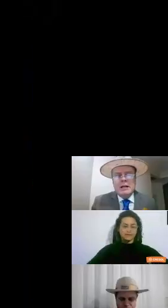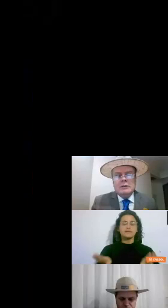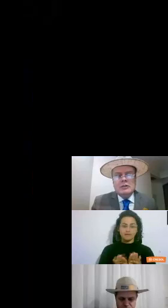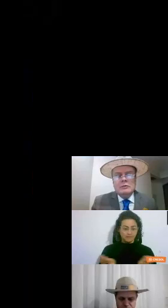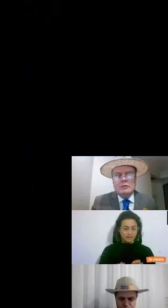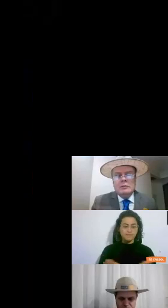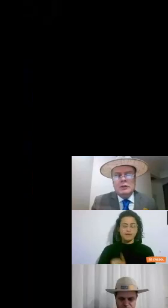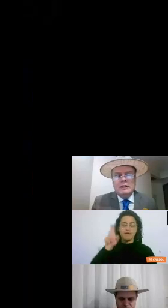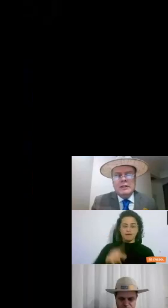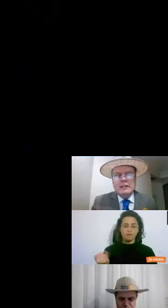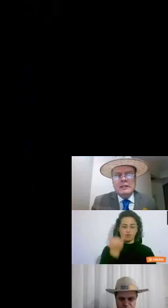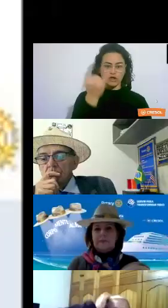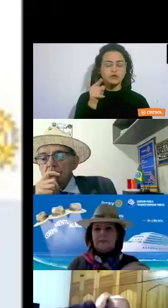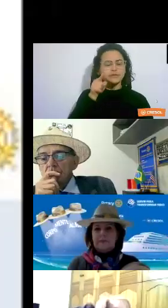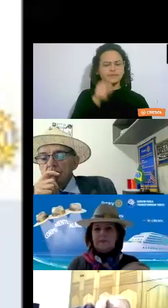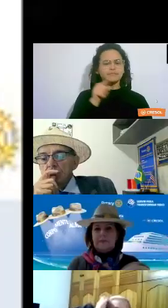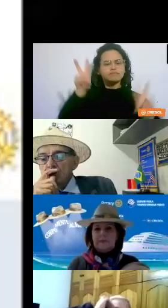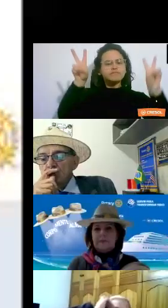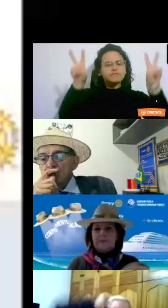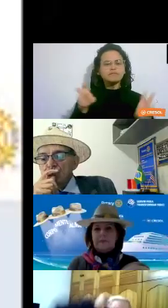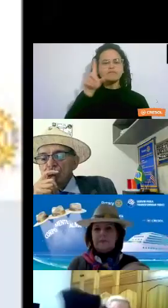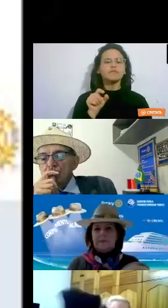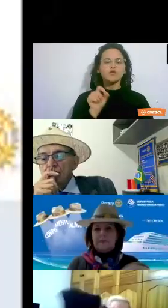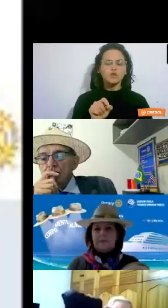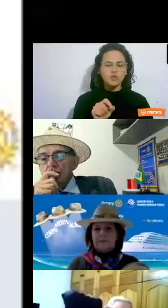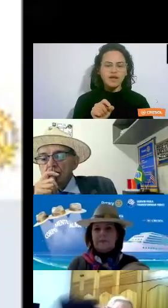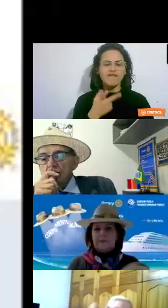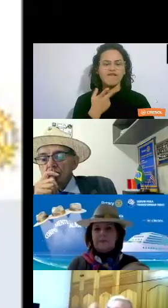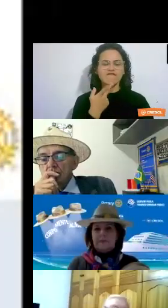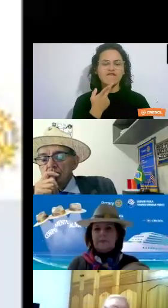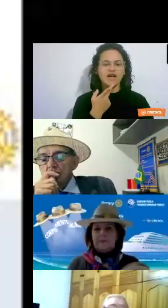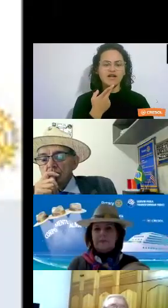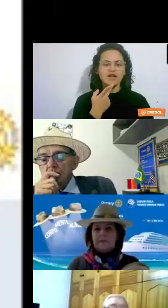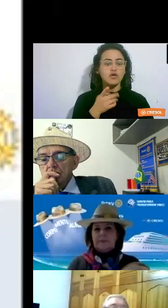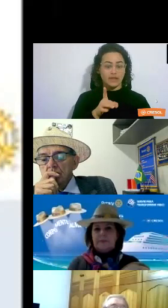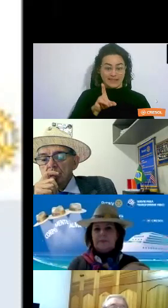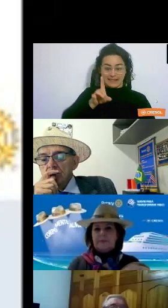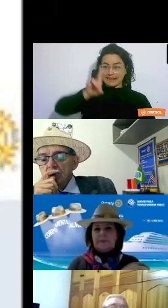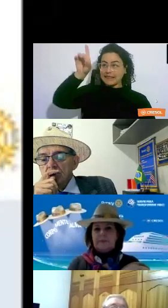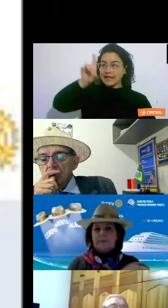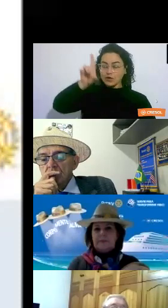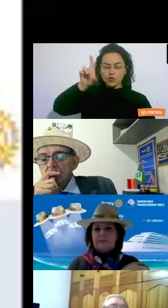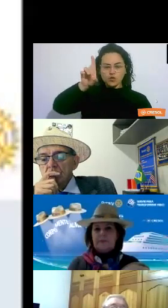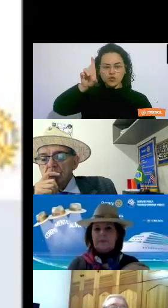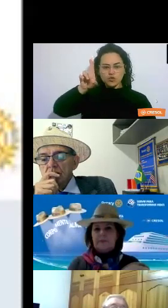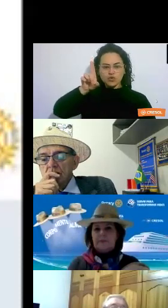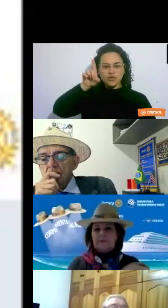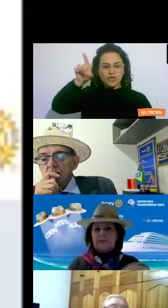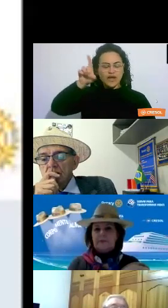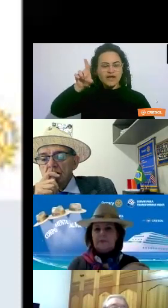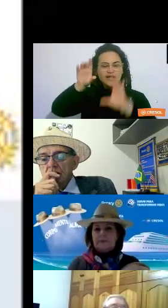Esse ditado, eu acho muito, muito interessante, esse antigo ditado oriental, que diz que Deus move o céu inteiro naquilo que o ser humano